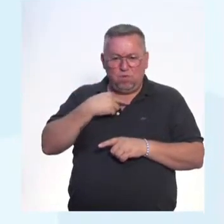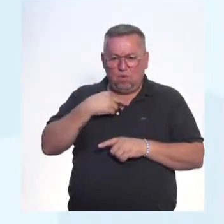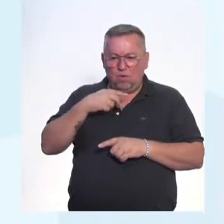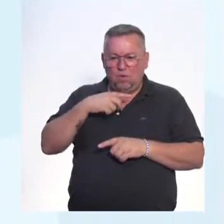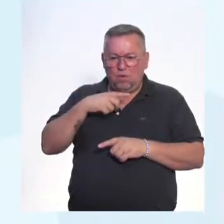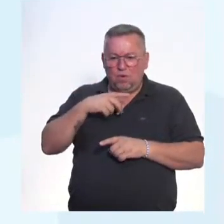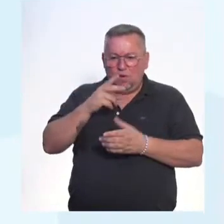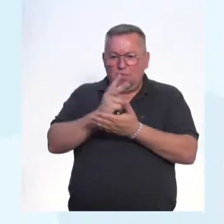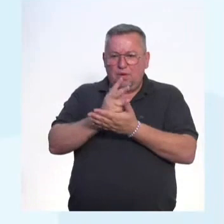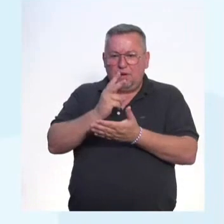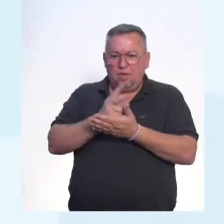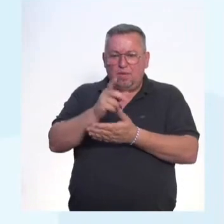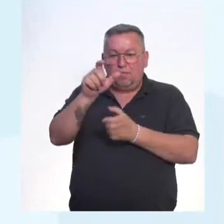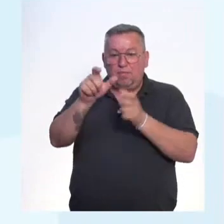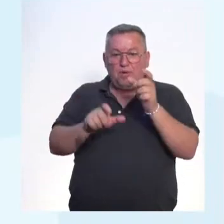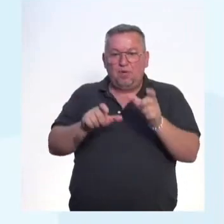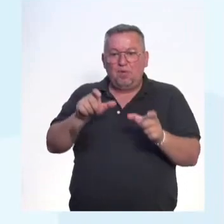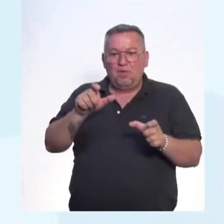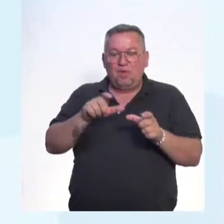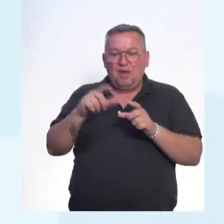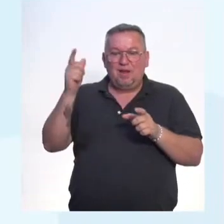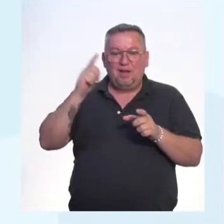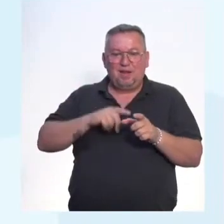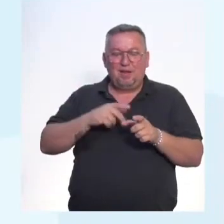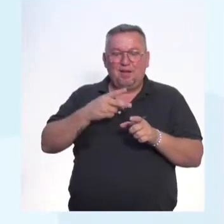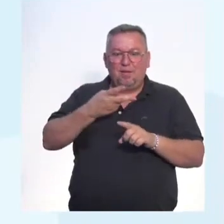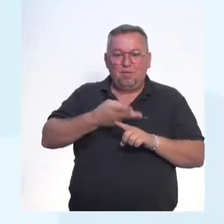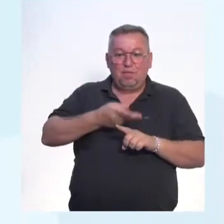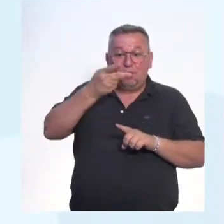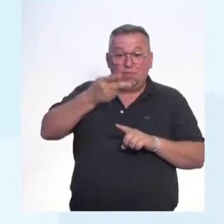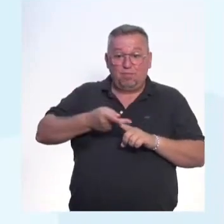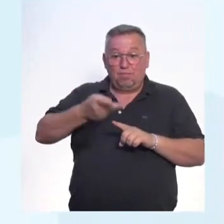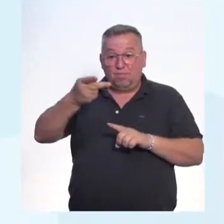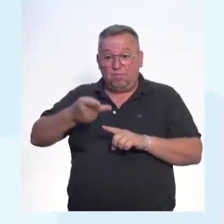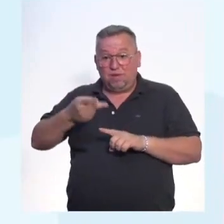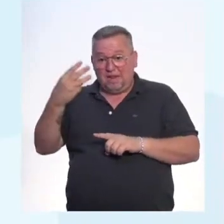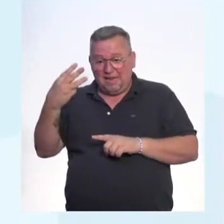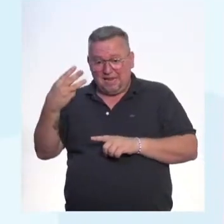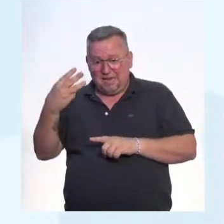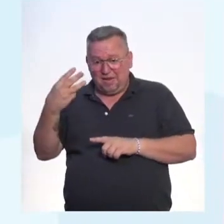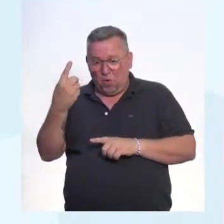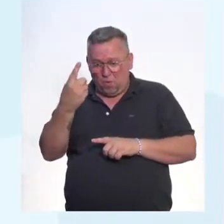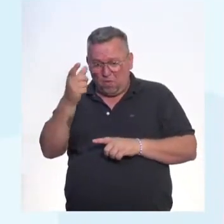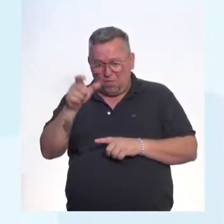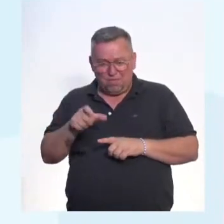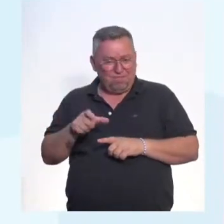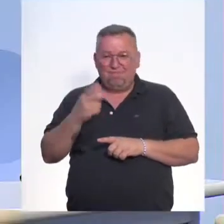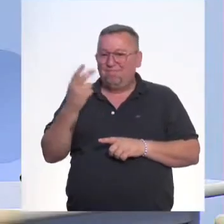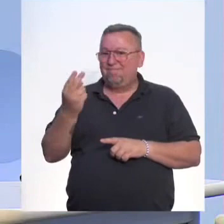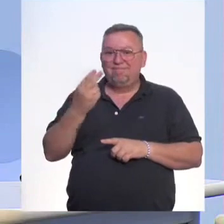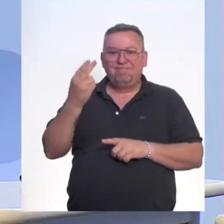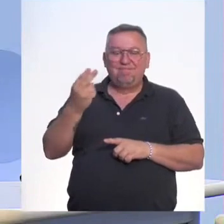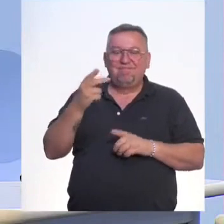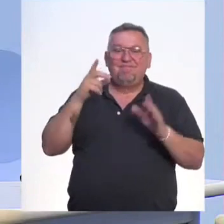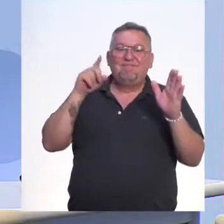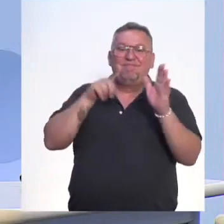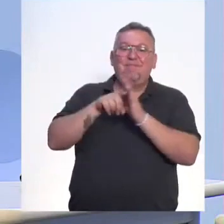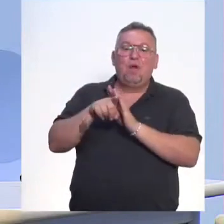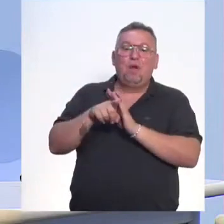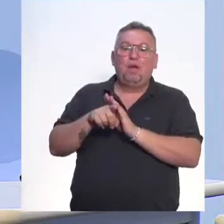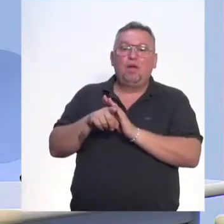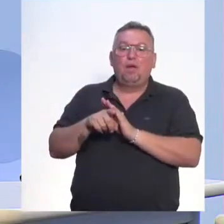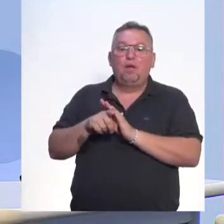a mesma pessoa recebendo primeiro, segundo e terceiro lugares, não é não? Aí a pergunta então